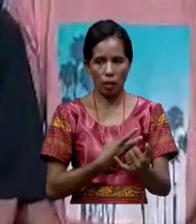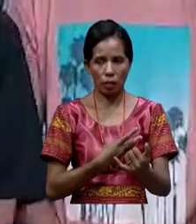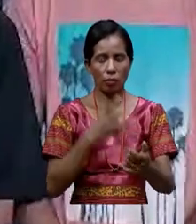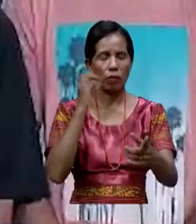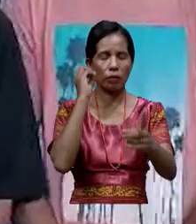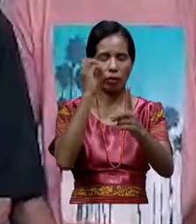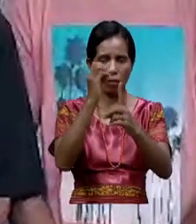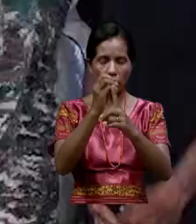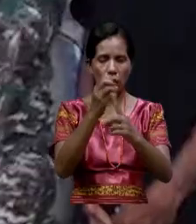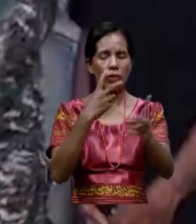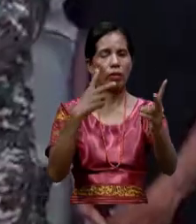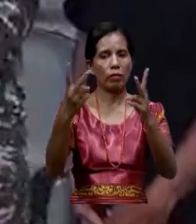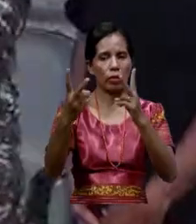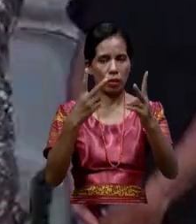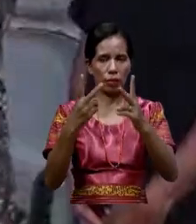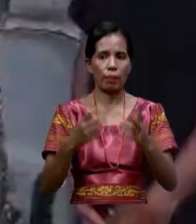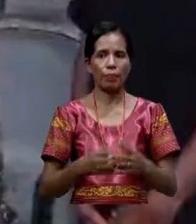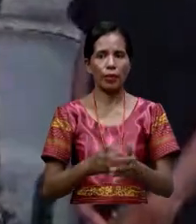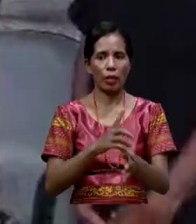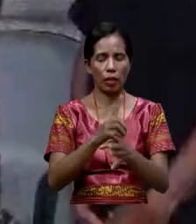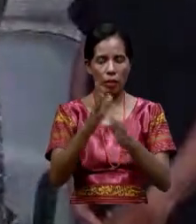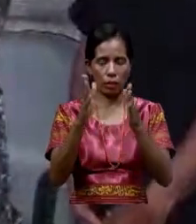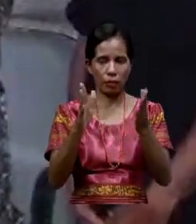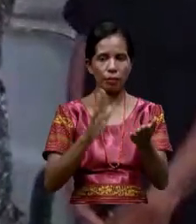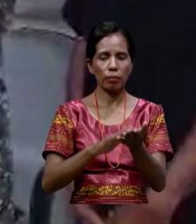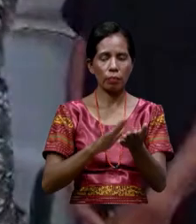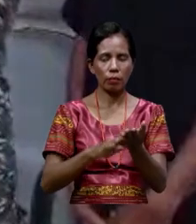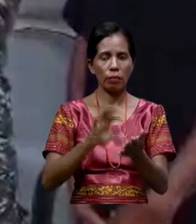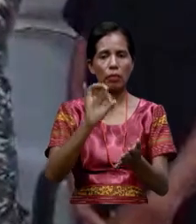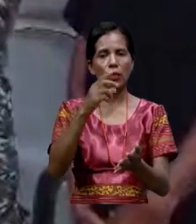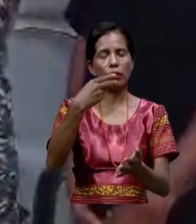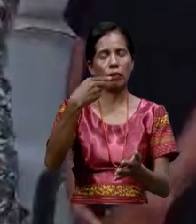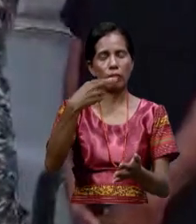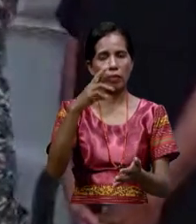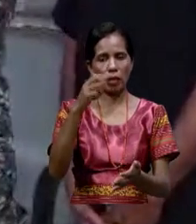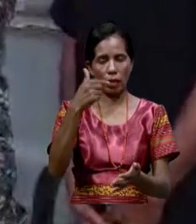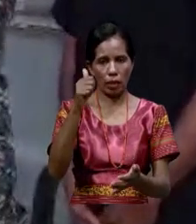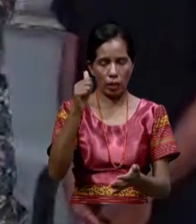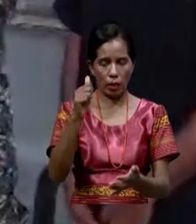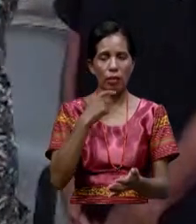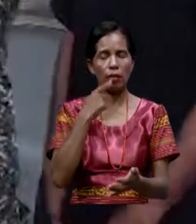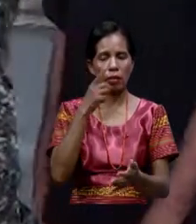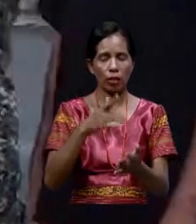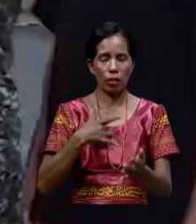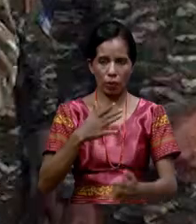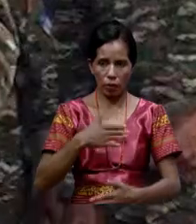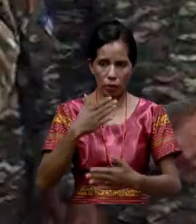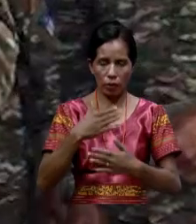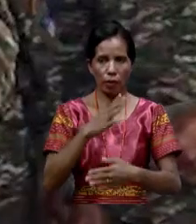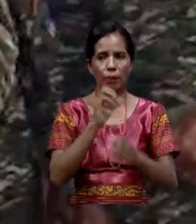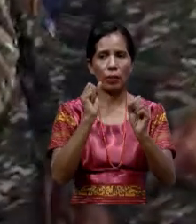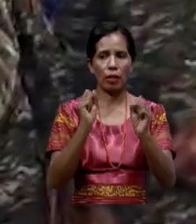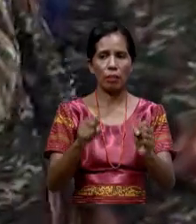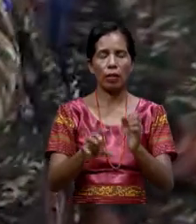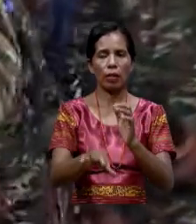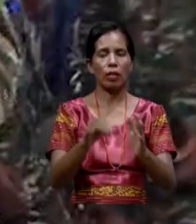objetivo para visitar Iranem. Diretor Escola Domingos Antônio Fraga, sente contente, no orgulho, também Major General Coliati, Bele